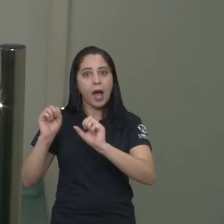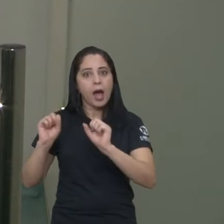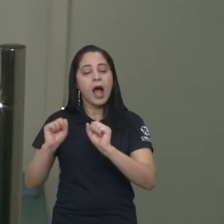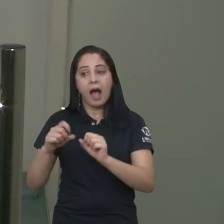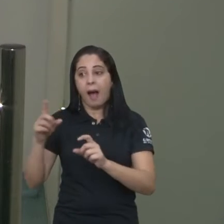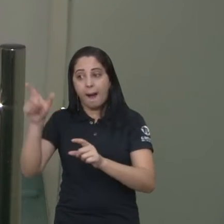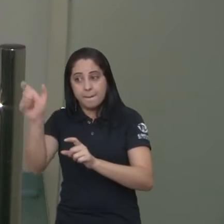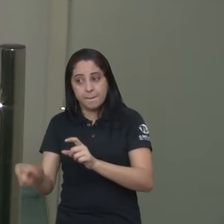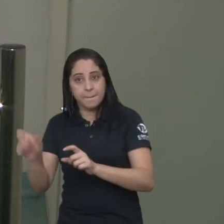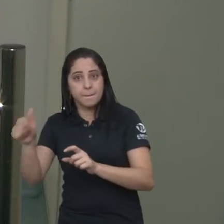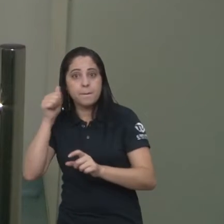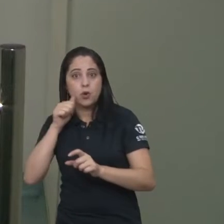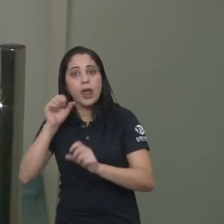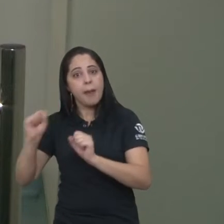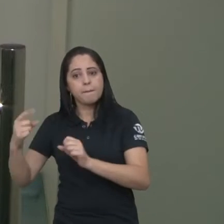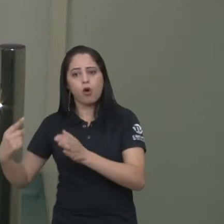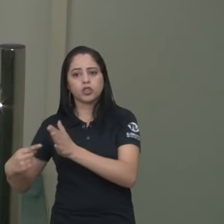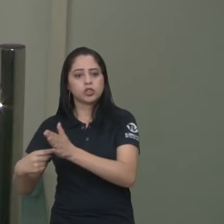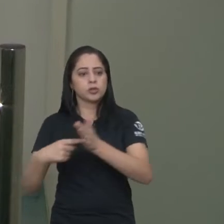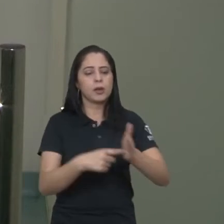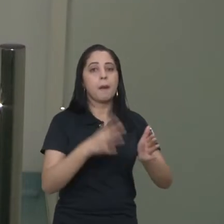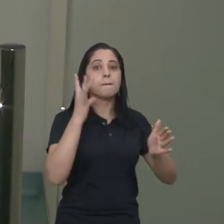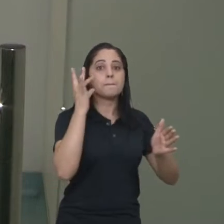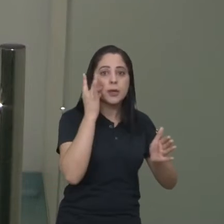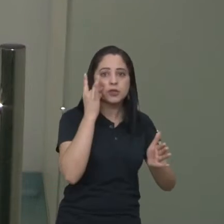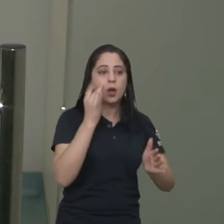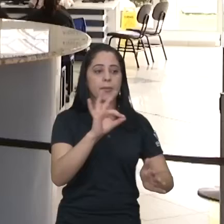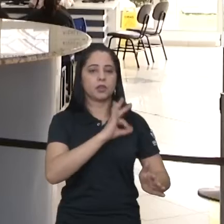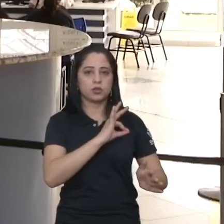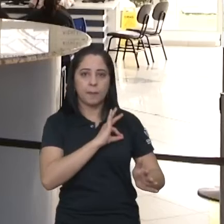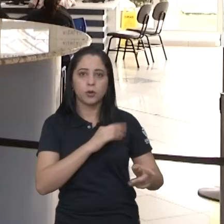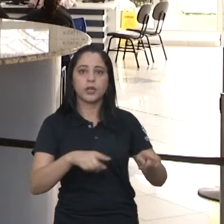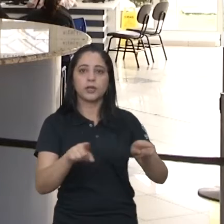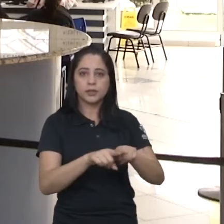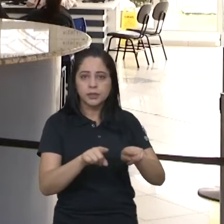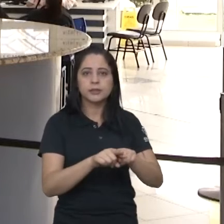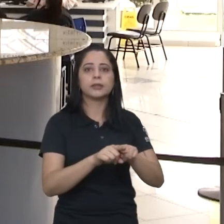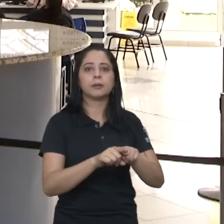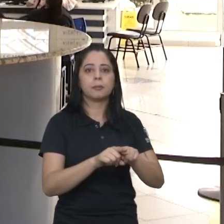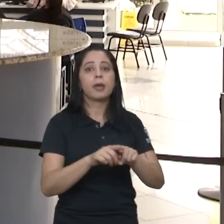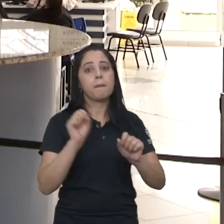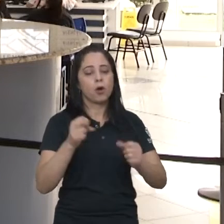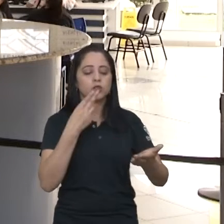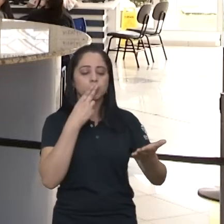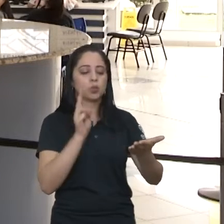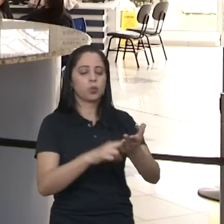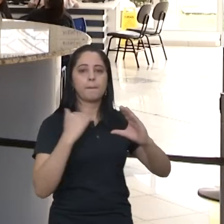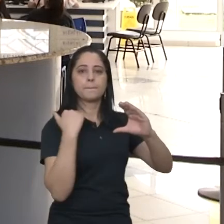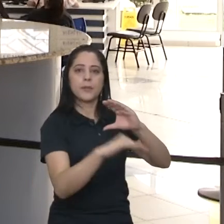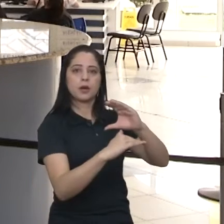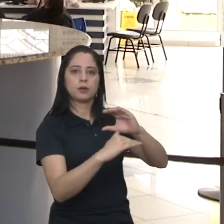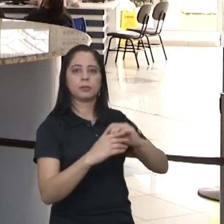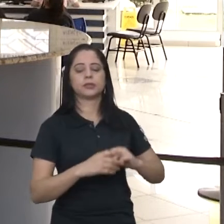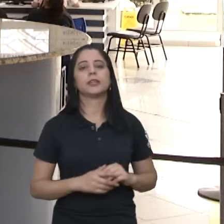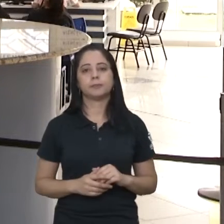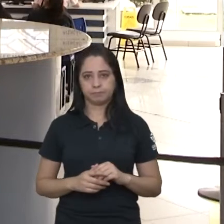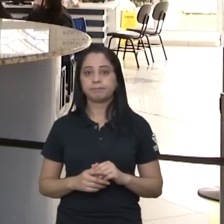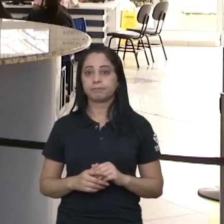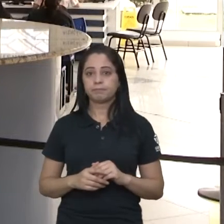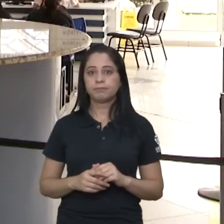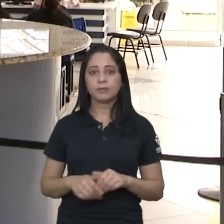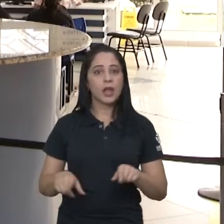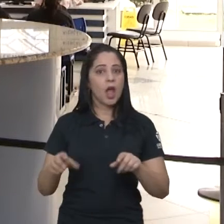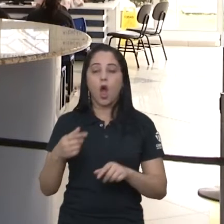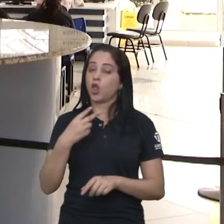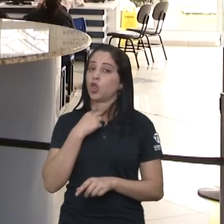pessoalmente, na sede do Conselho, ou nas delegacias regionais e até mesmo pelo correio. O Conselho ainda reforça que não